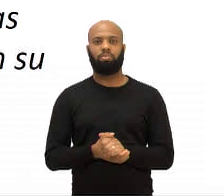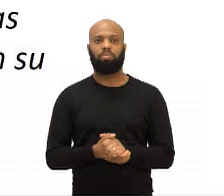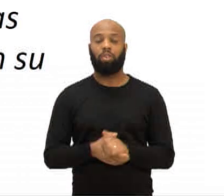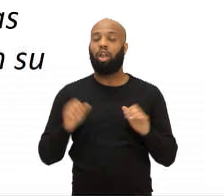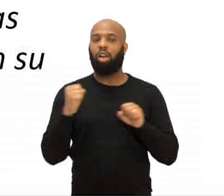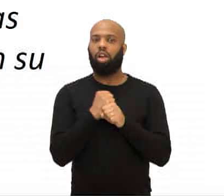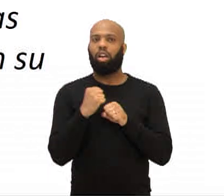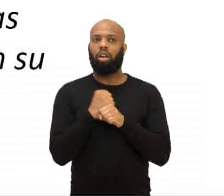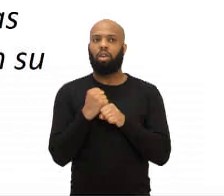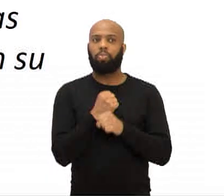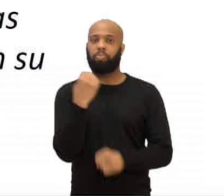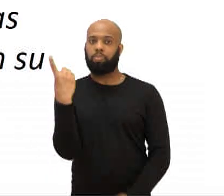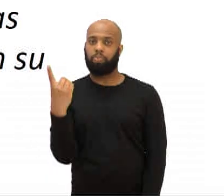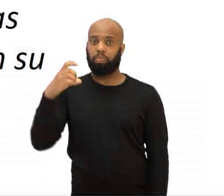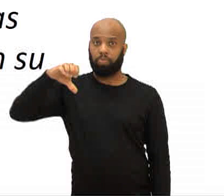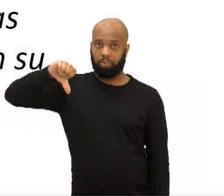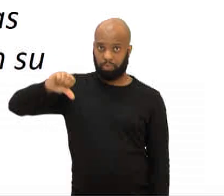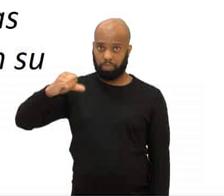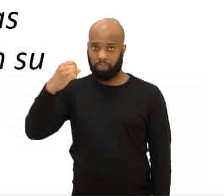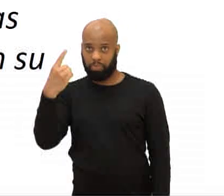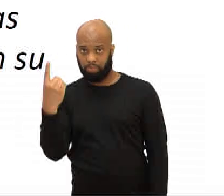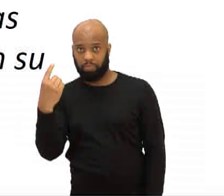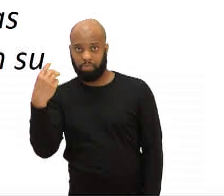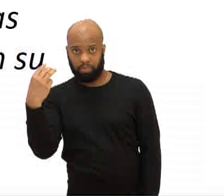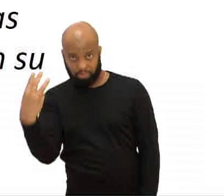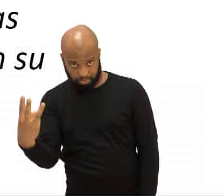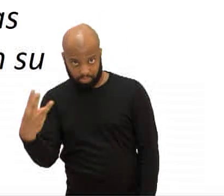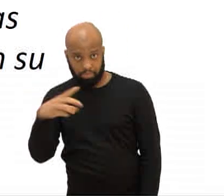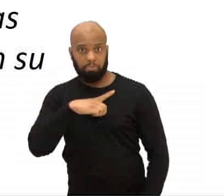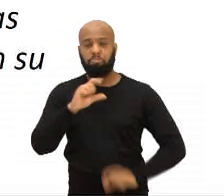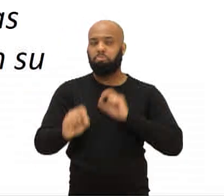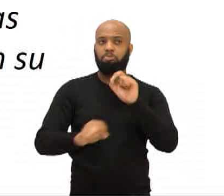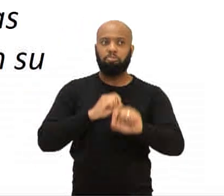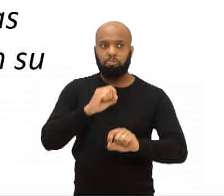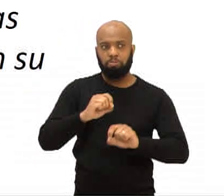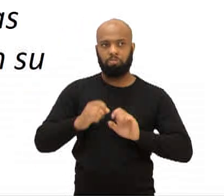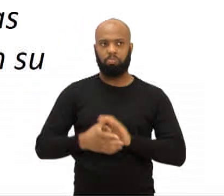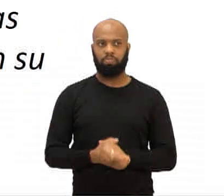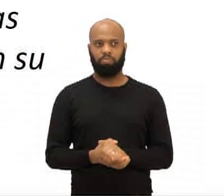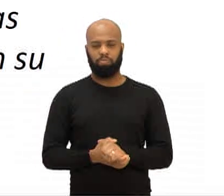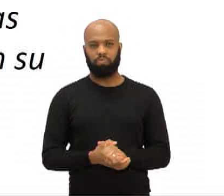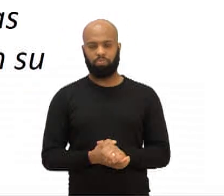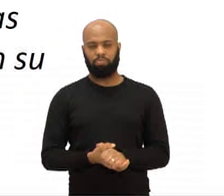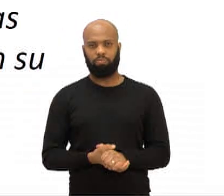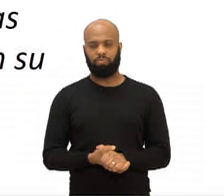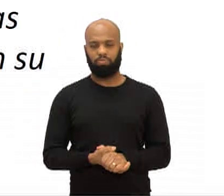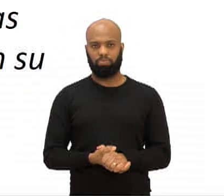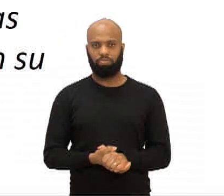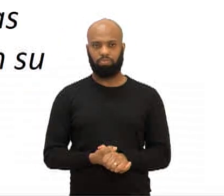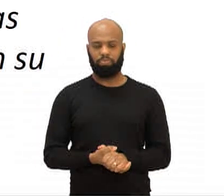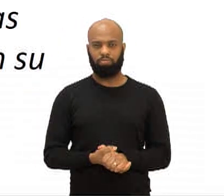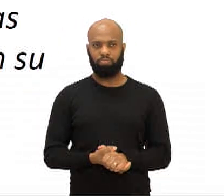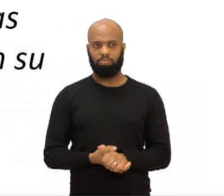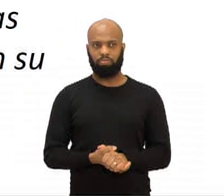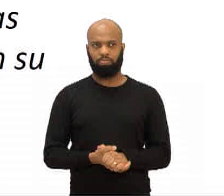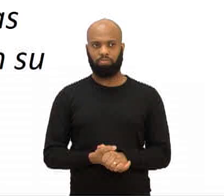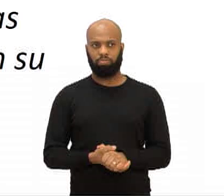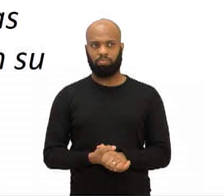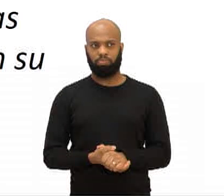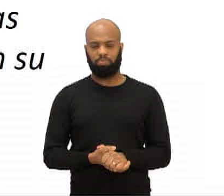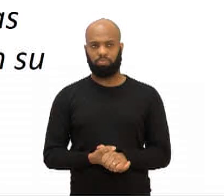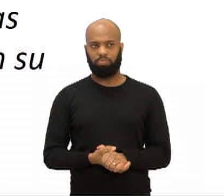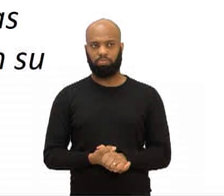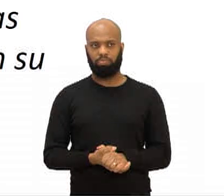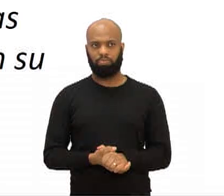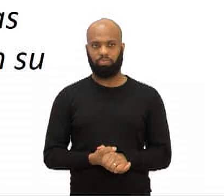contrajo poliomielitis. Assim foi como começou várias cadenas de operações, lesões e acidentes